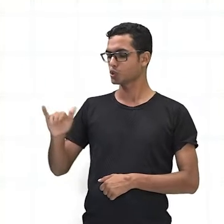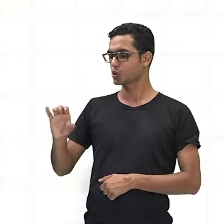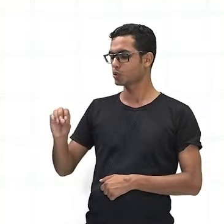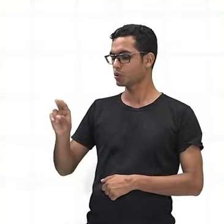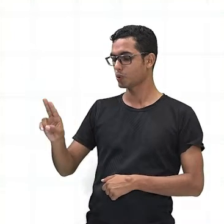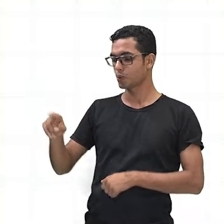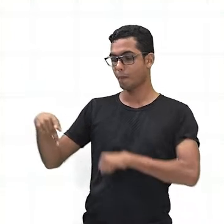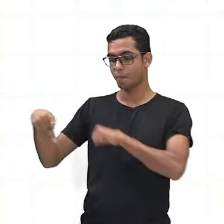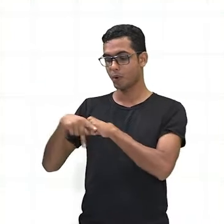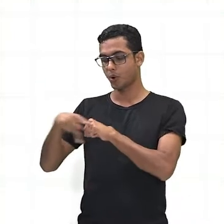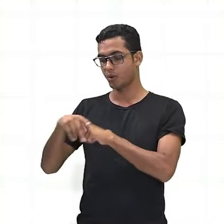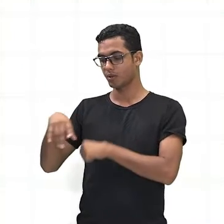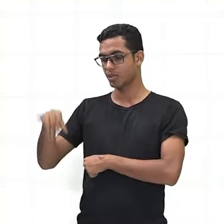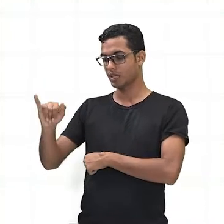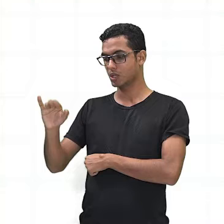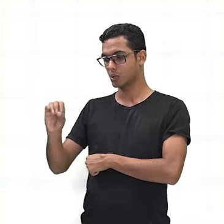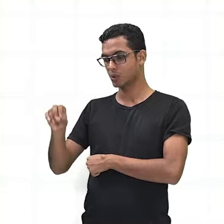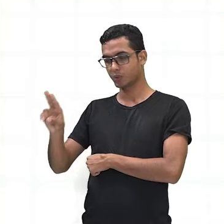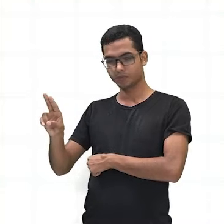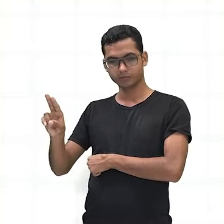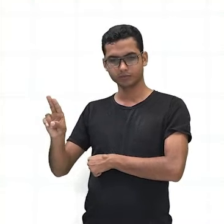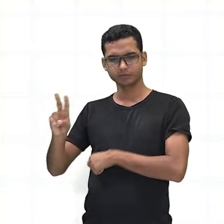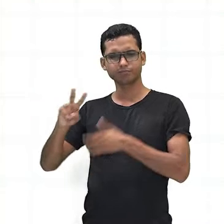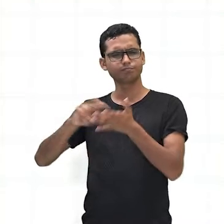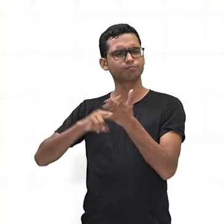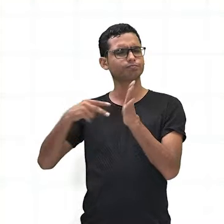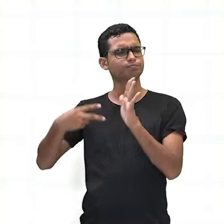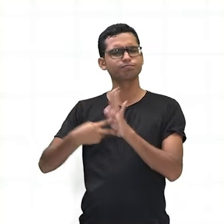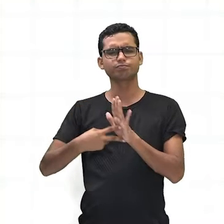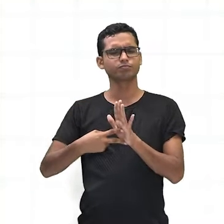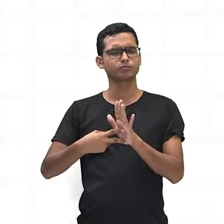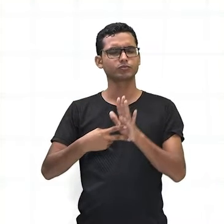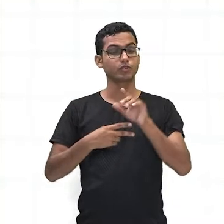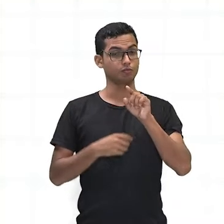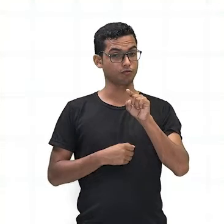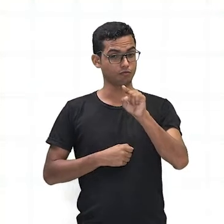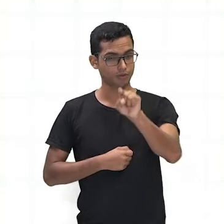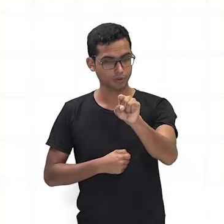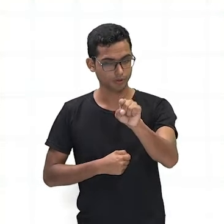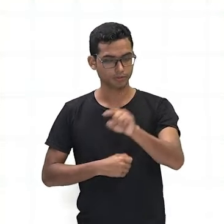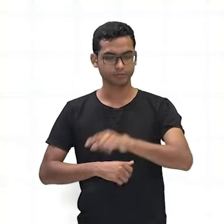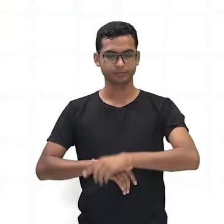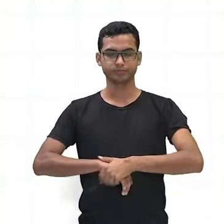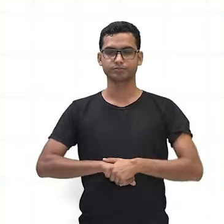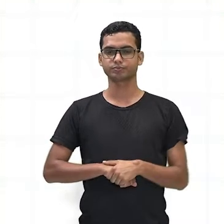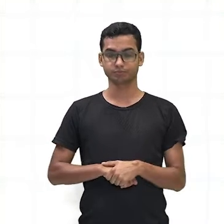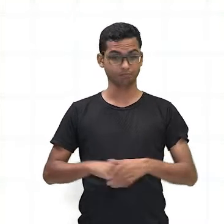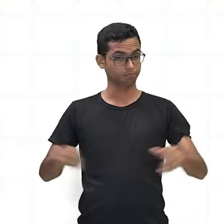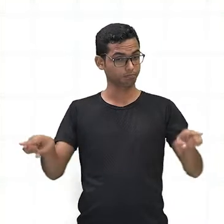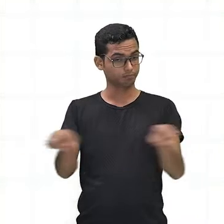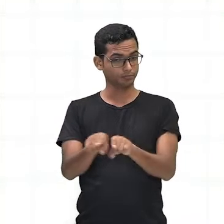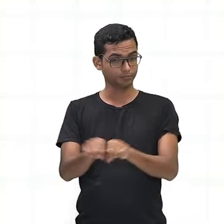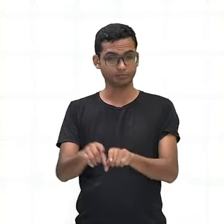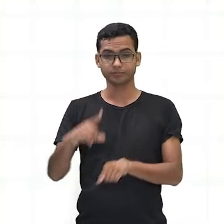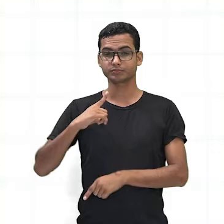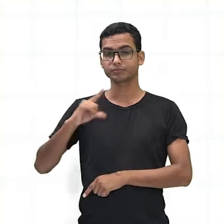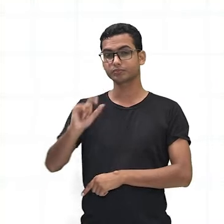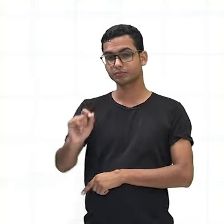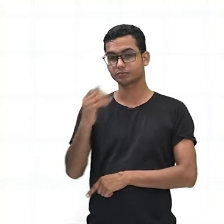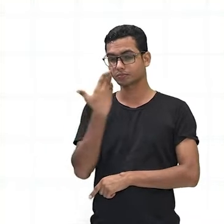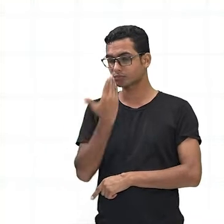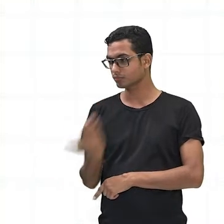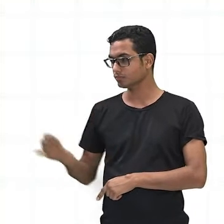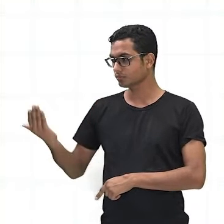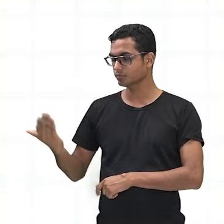pronome you, que significa você. Então, para esse pronome também eu tenho um object pronoun que